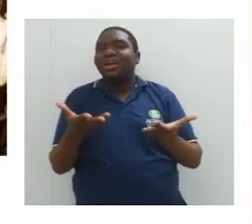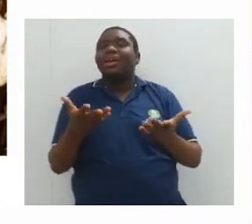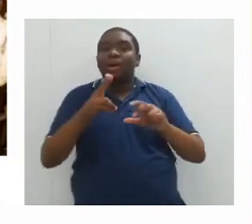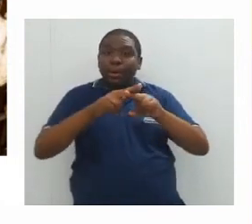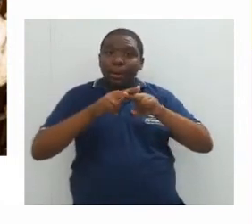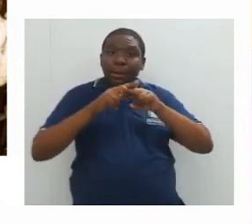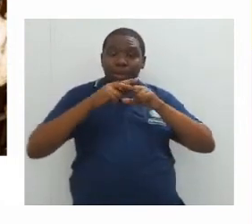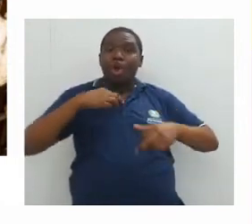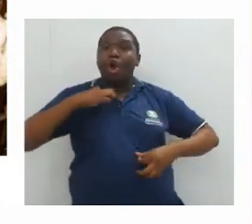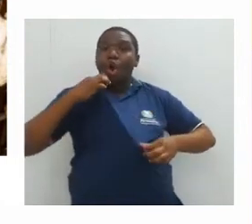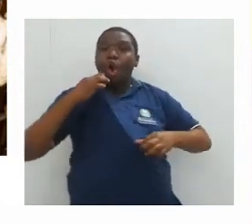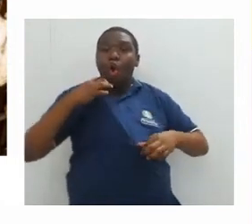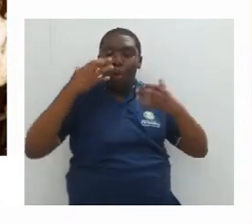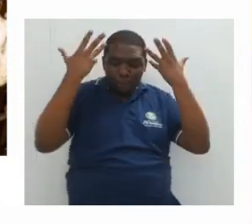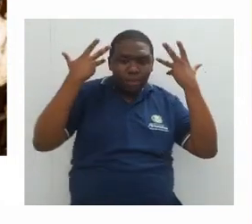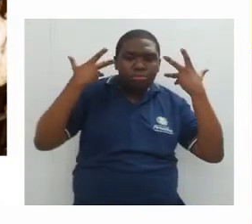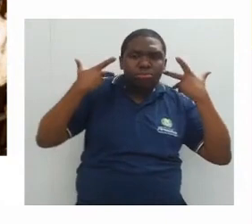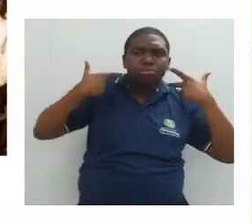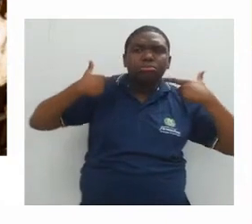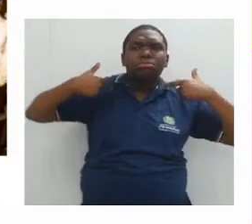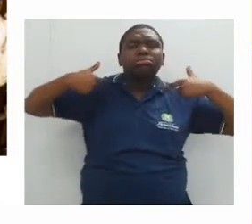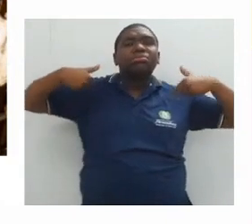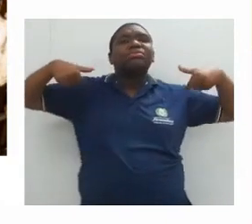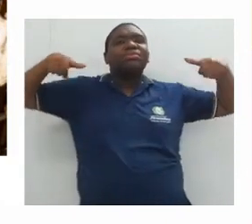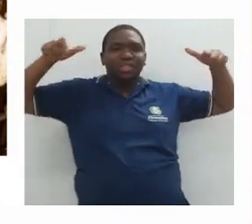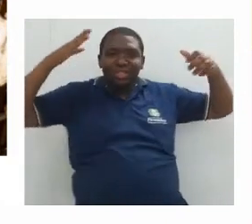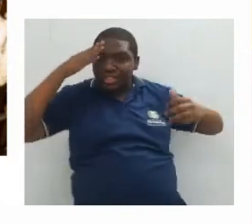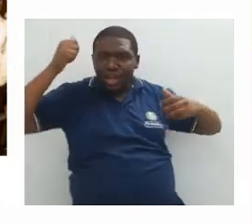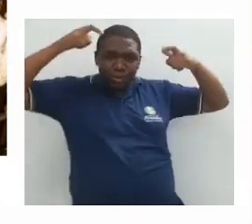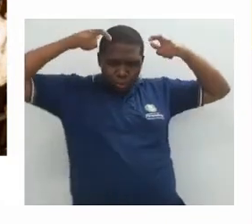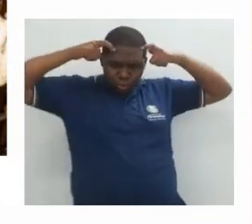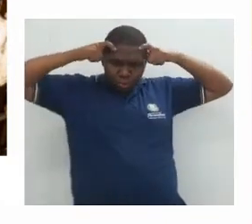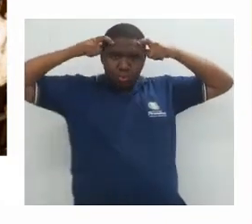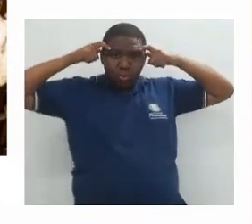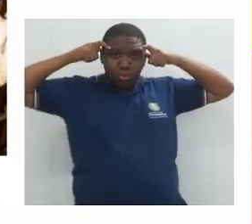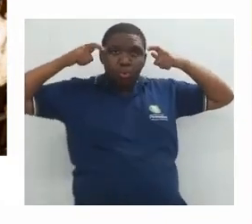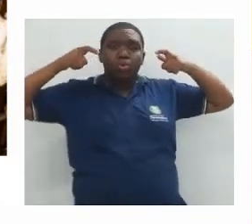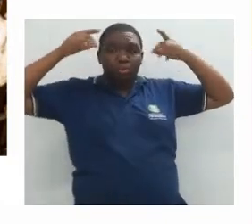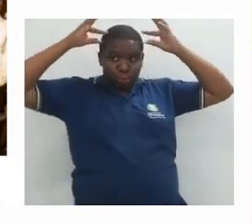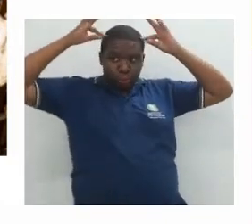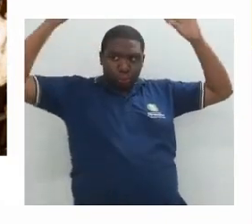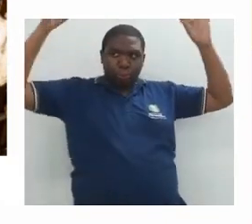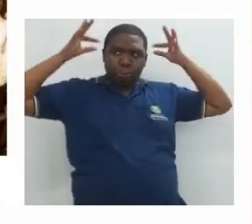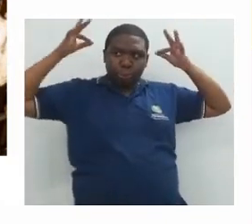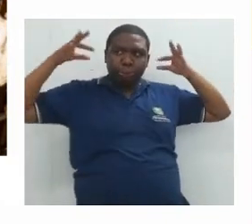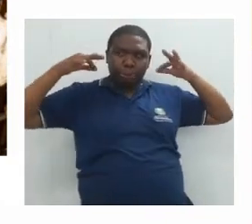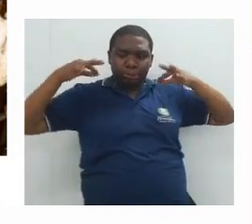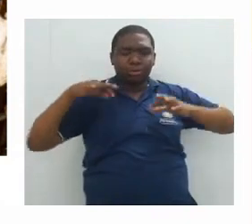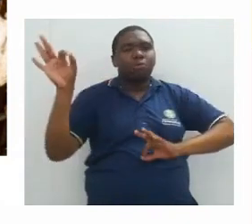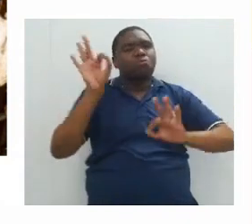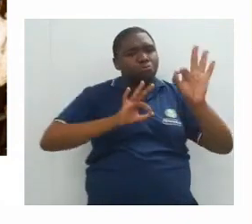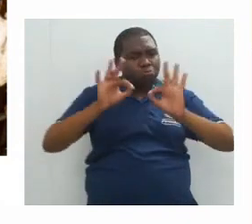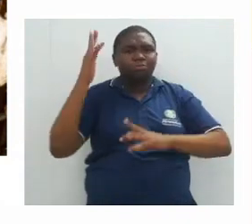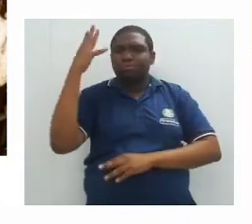da indumentária, através de grandes penachos, então penas de fazões, plumas e tudo